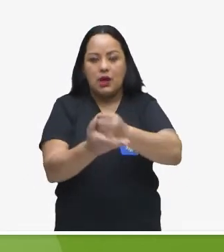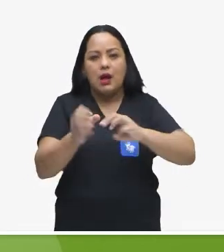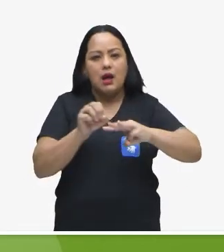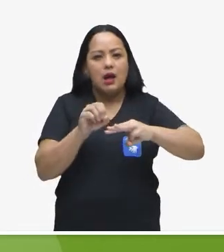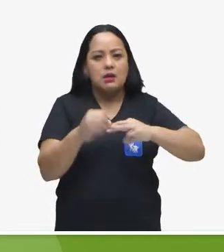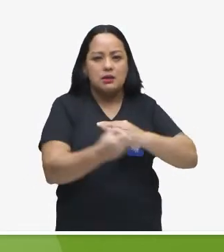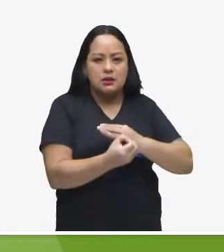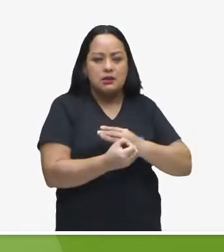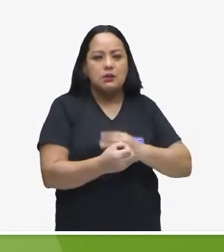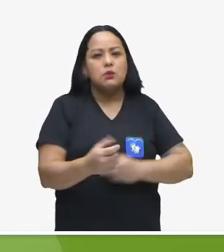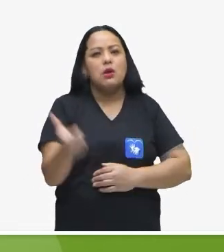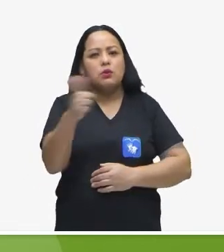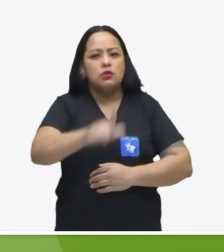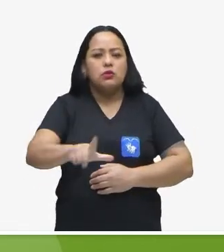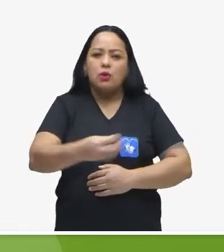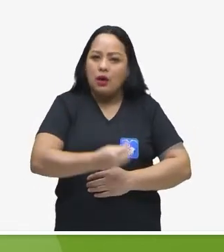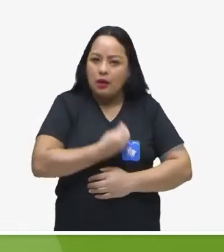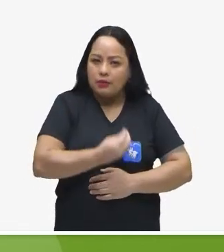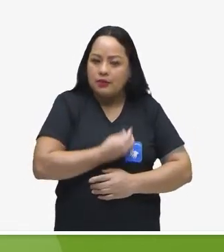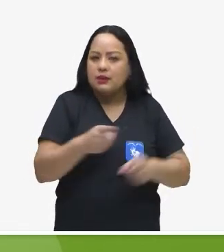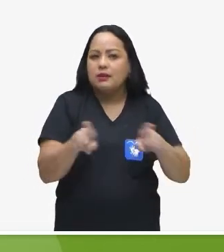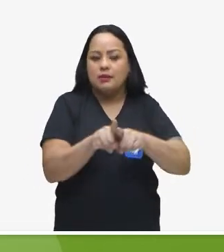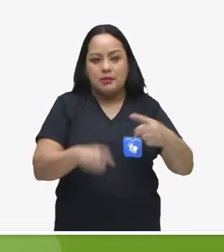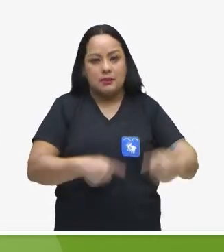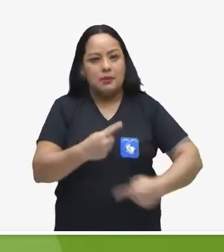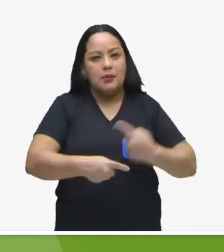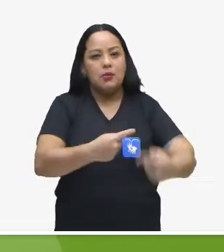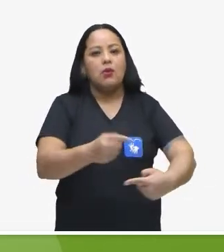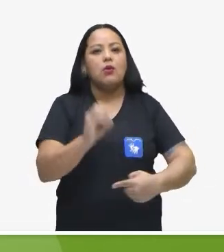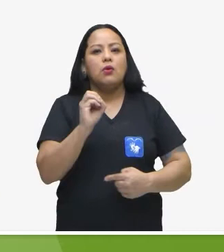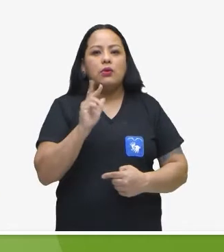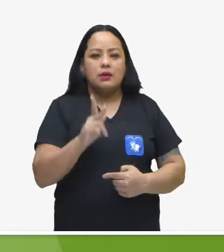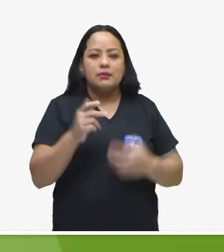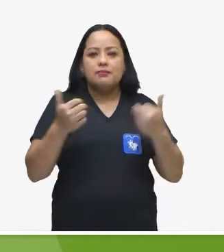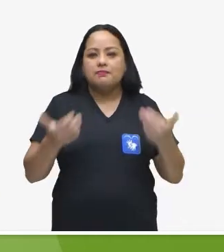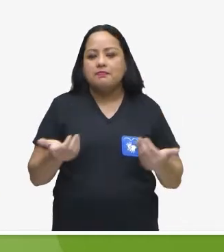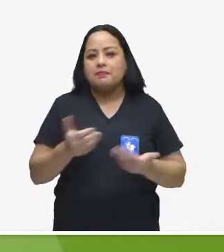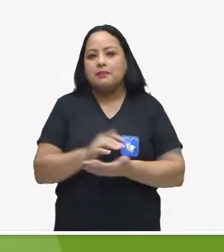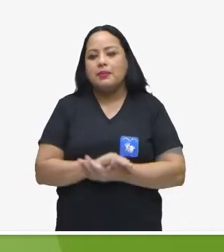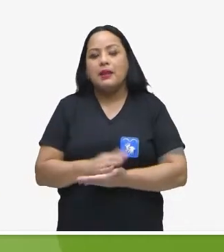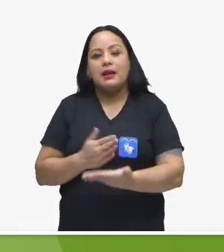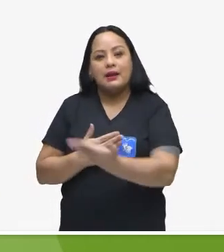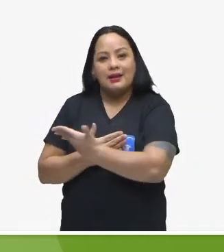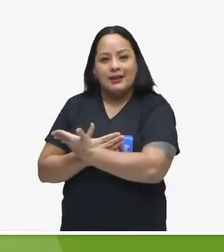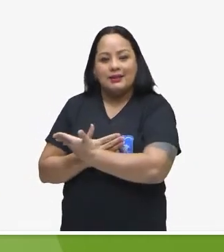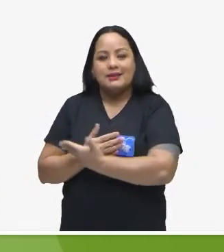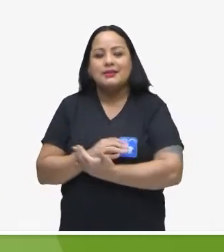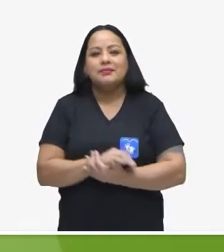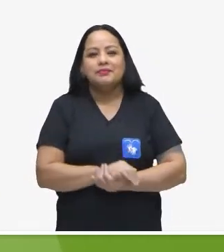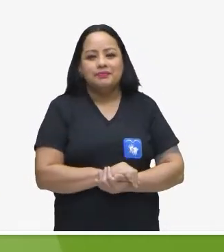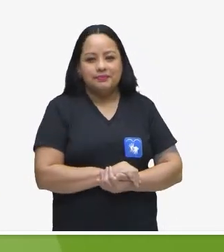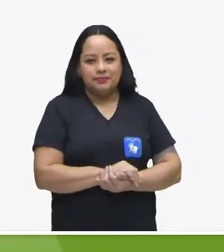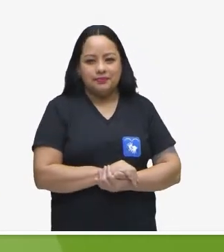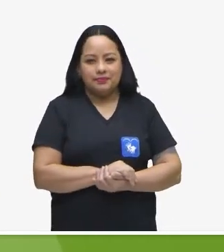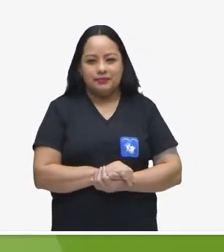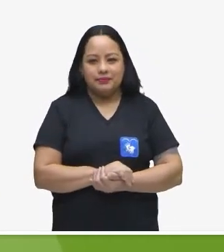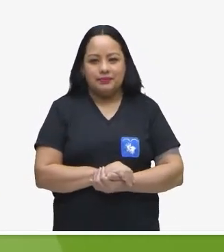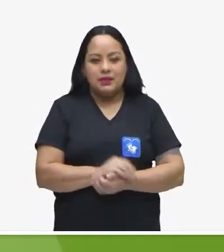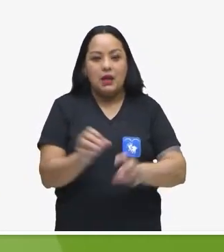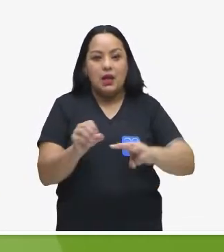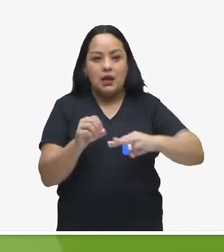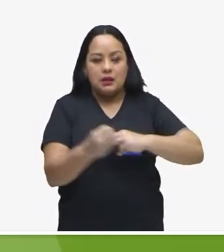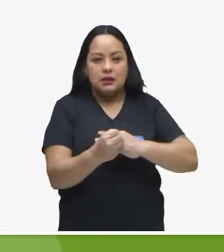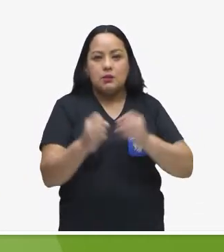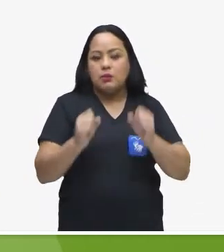a sobreviver, a se reproduzir, ok? Então, essas são as organelas. E aí, as células podem